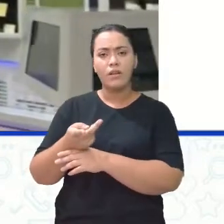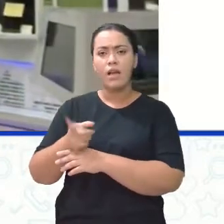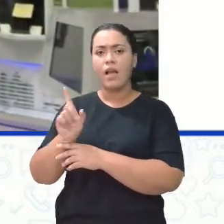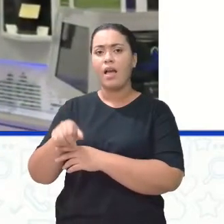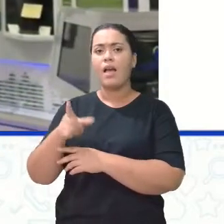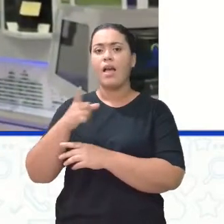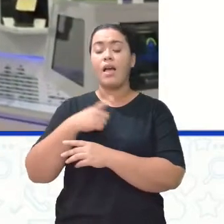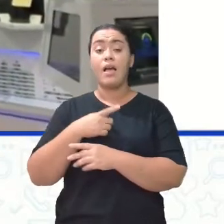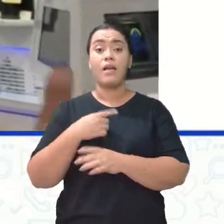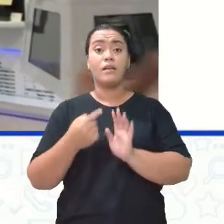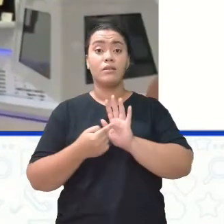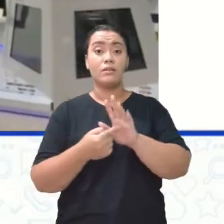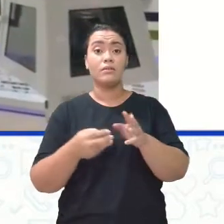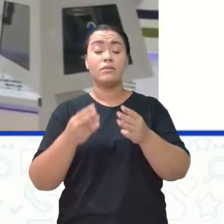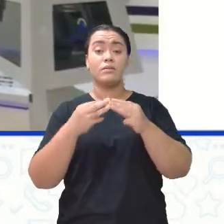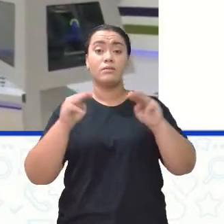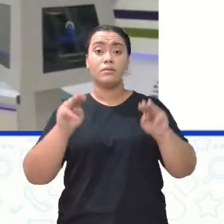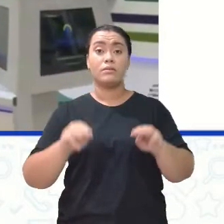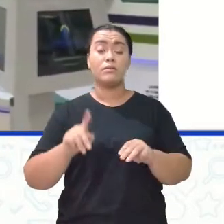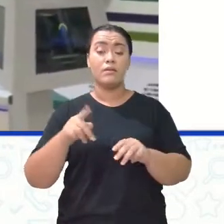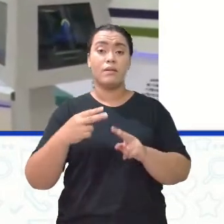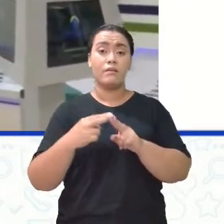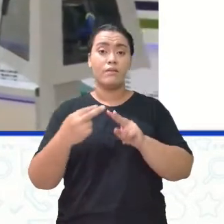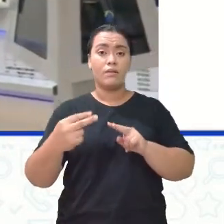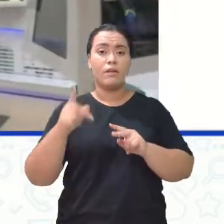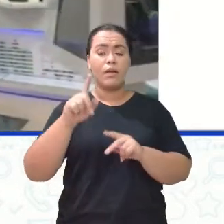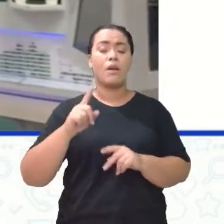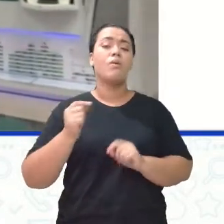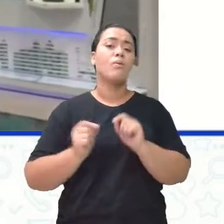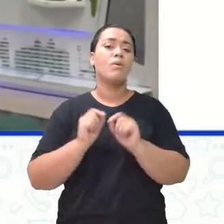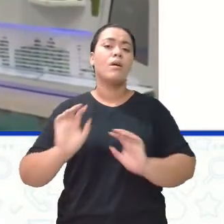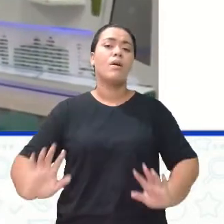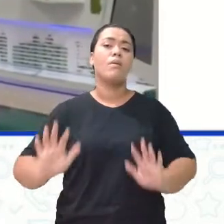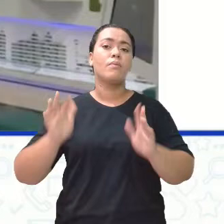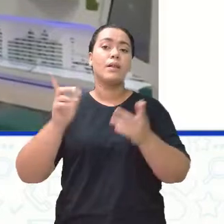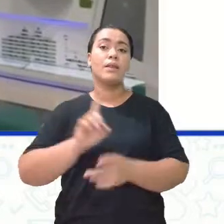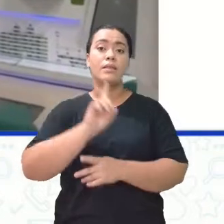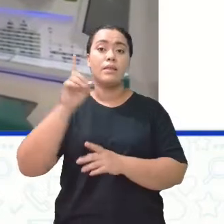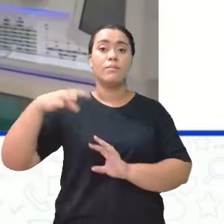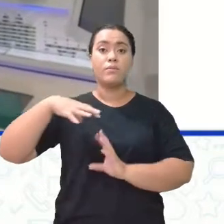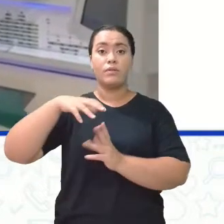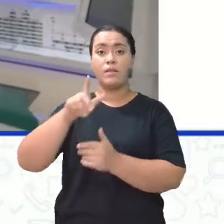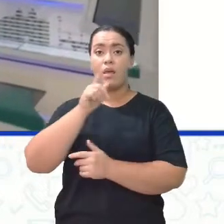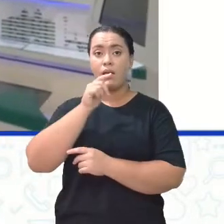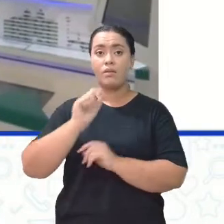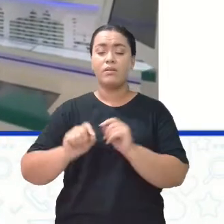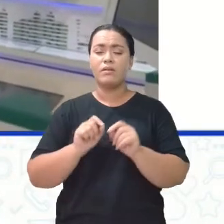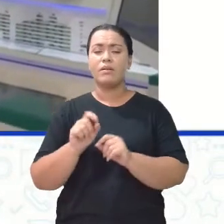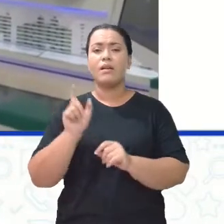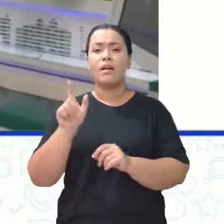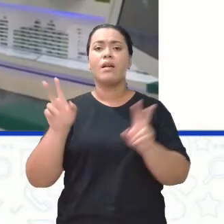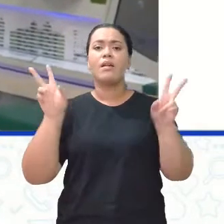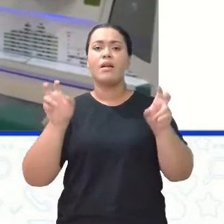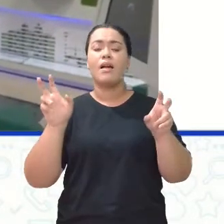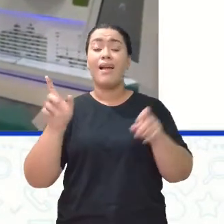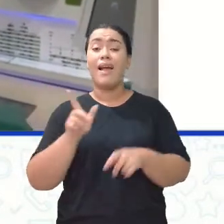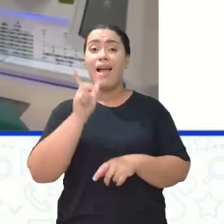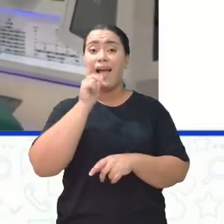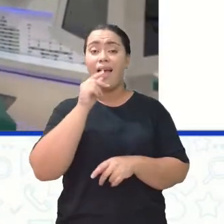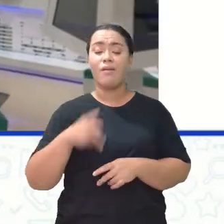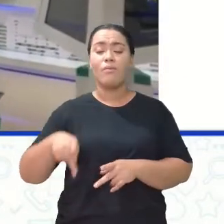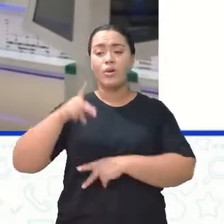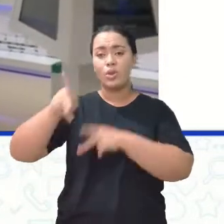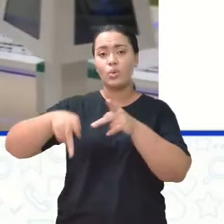em comemoração ao Dia Mundial da Água. A exposição chama-se Água na Boca do Povo e é fruto de um